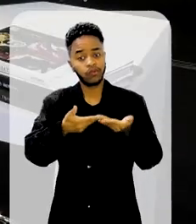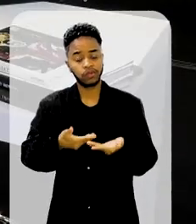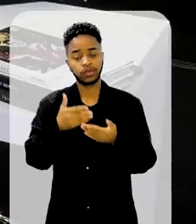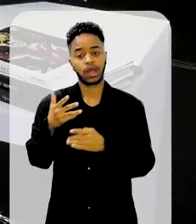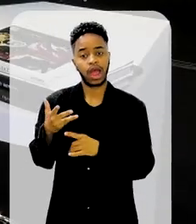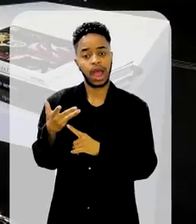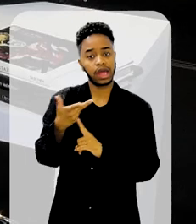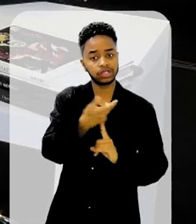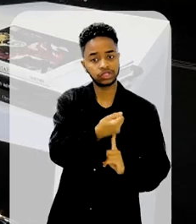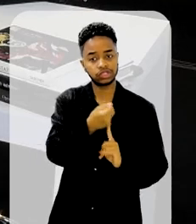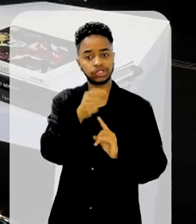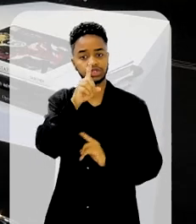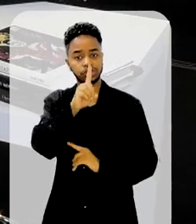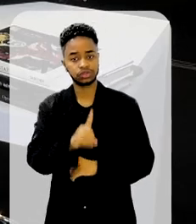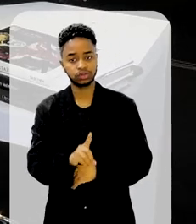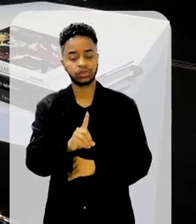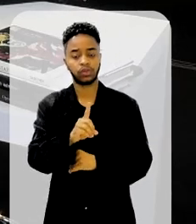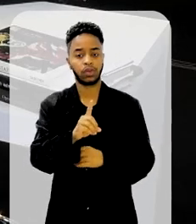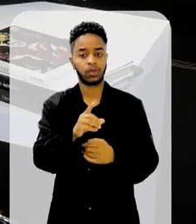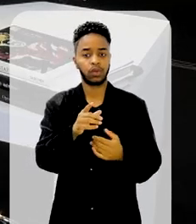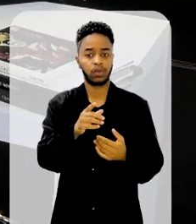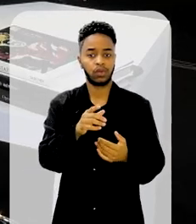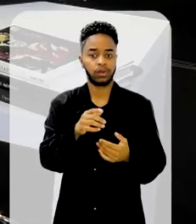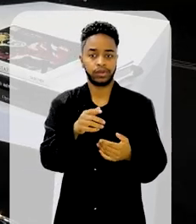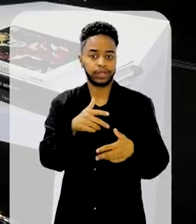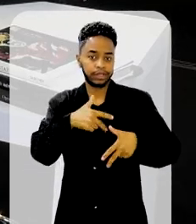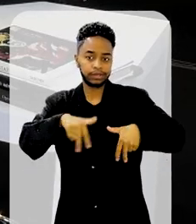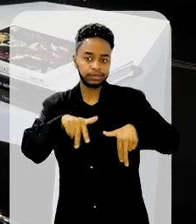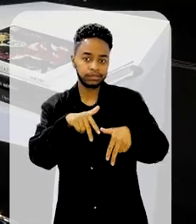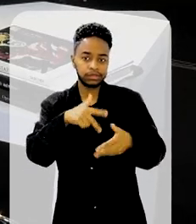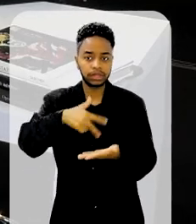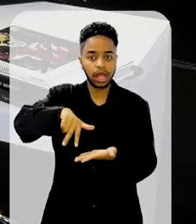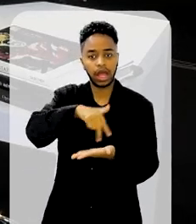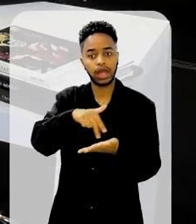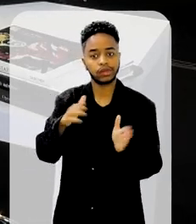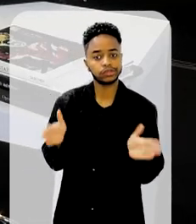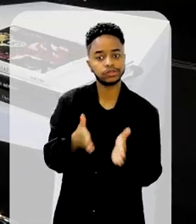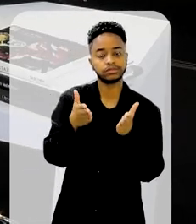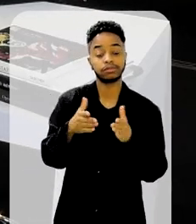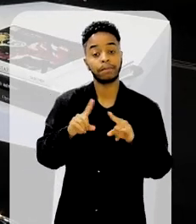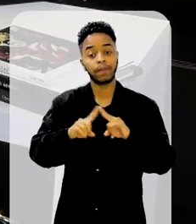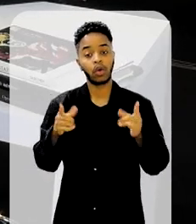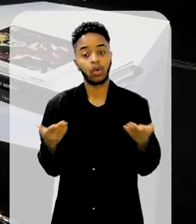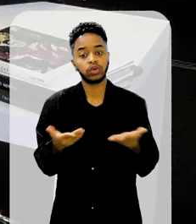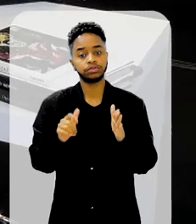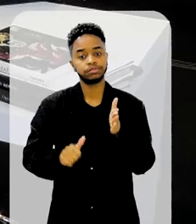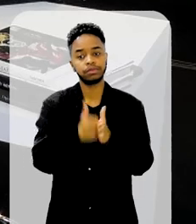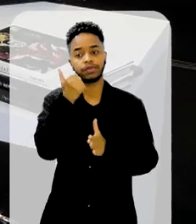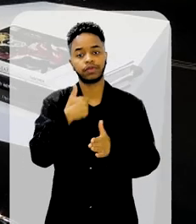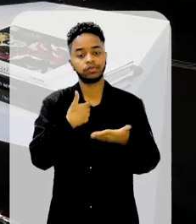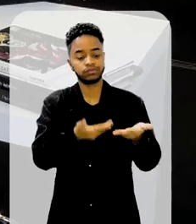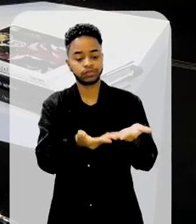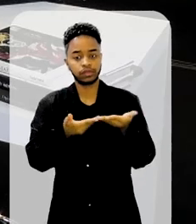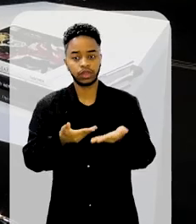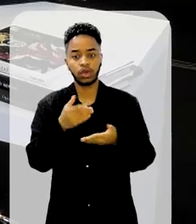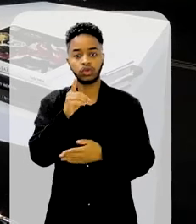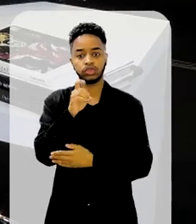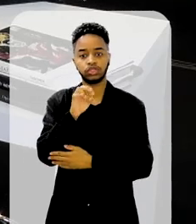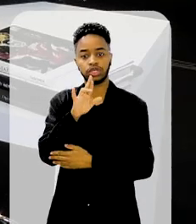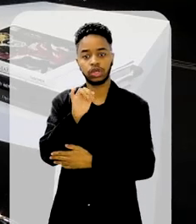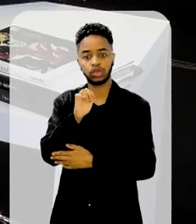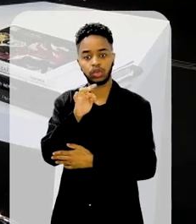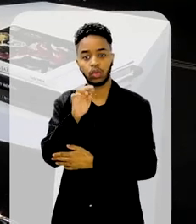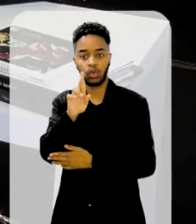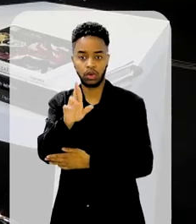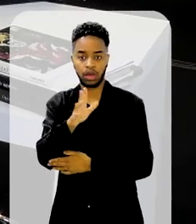eu trago diretores eu trago eh coreógrafos E hoje é a primeira vez que eu recebo um diretor de carnaval porque eu